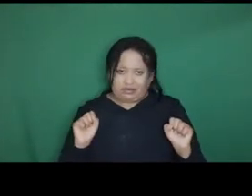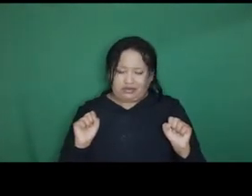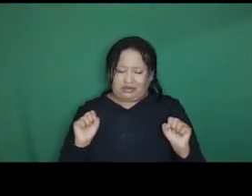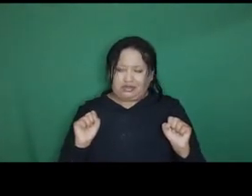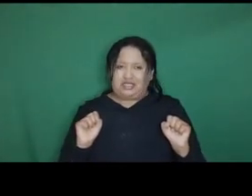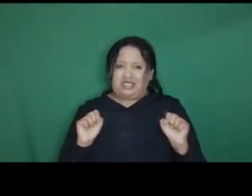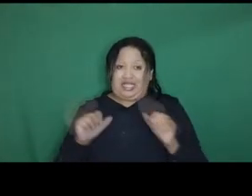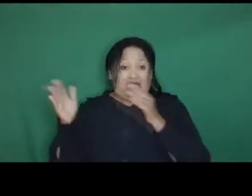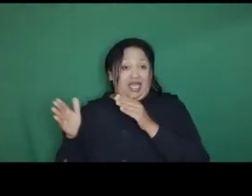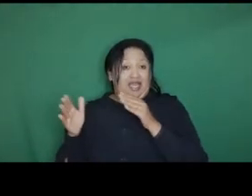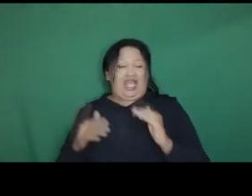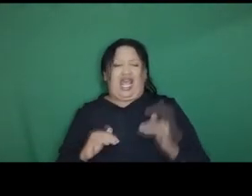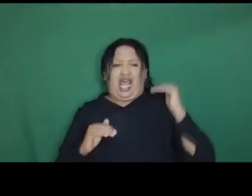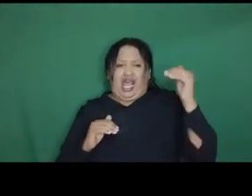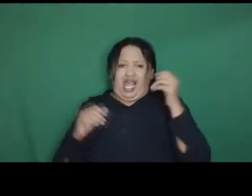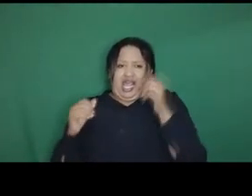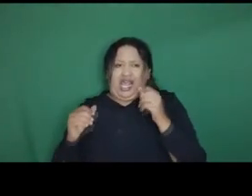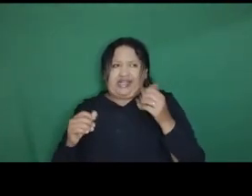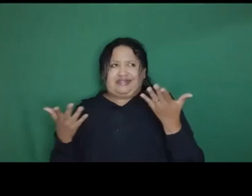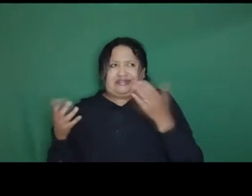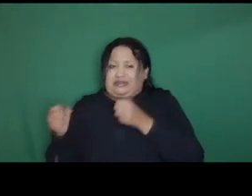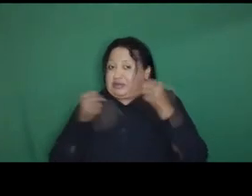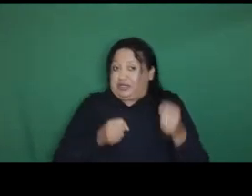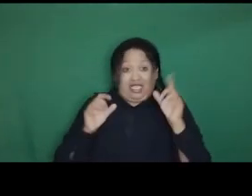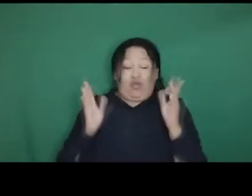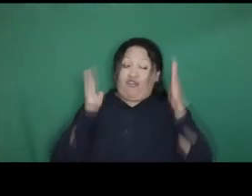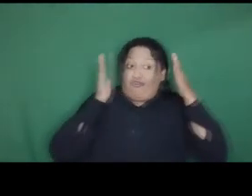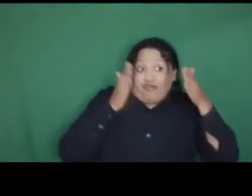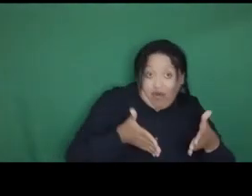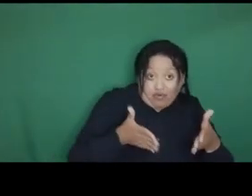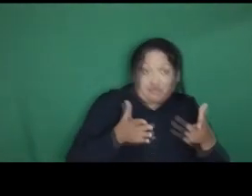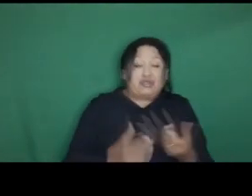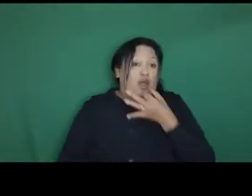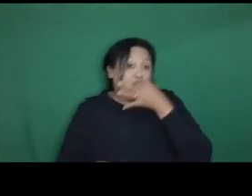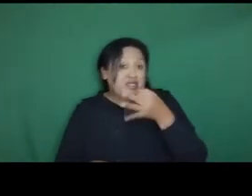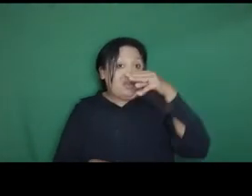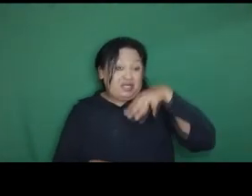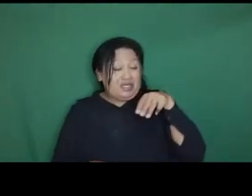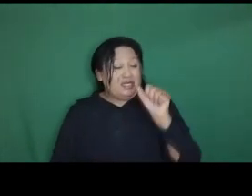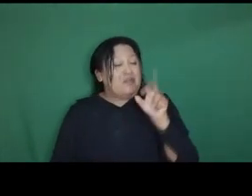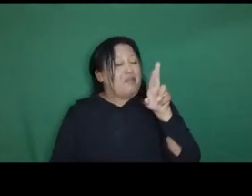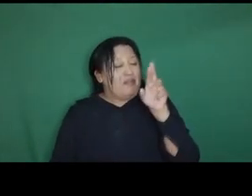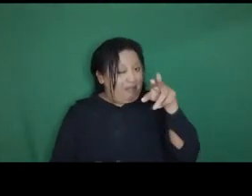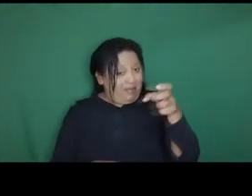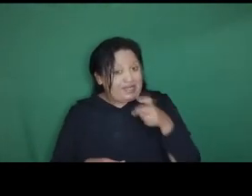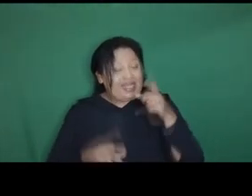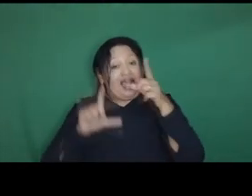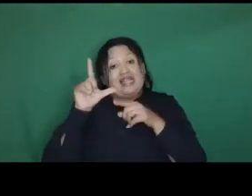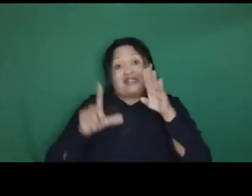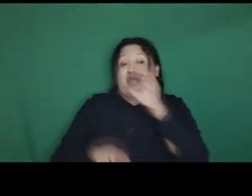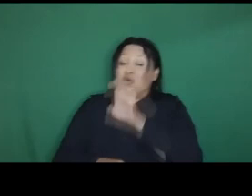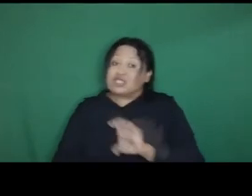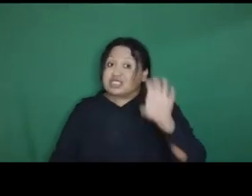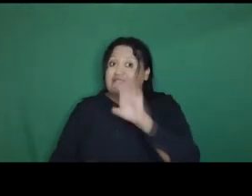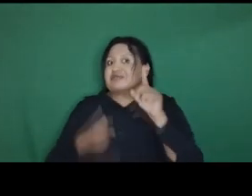E a gente tem na letra B aí o estado e também não é foca ele fala assim muito muito Escute o papel